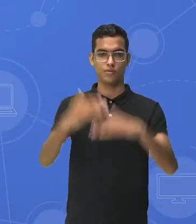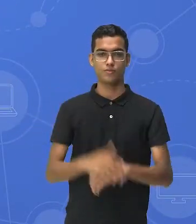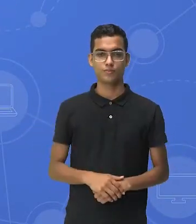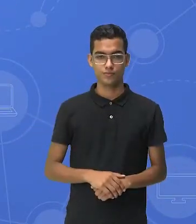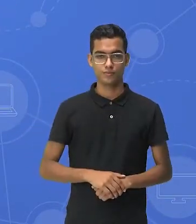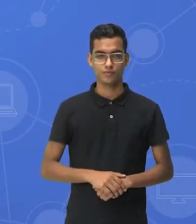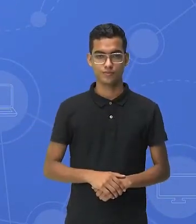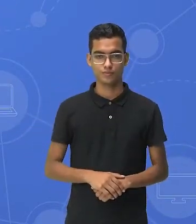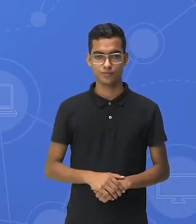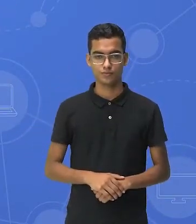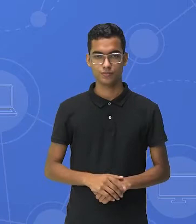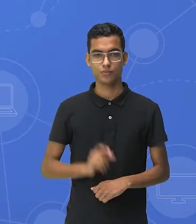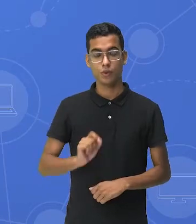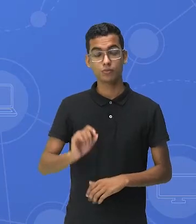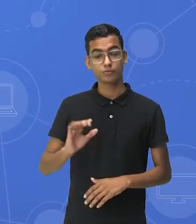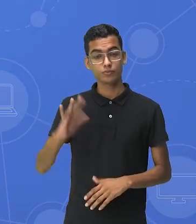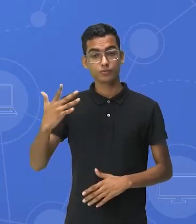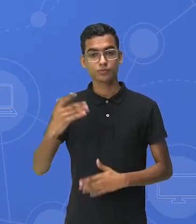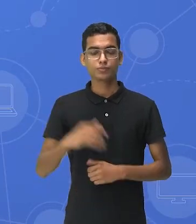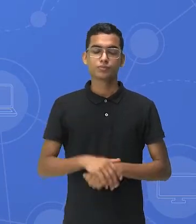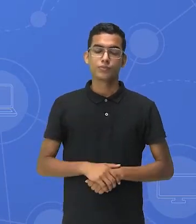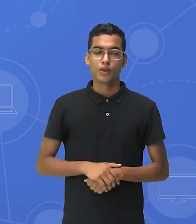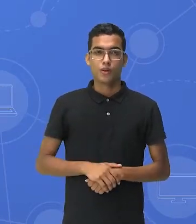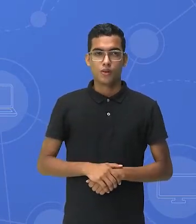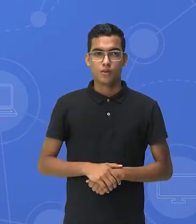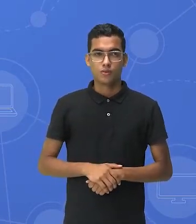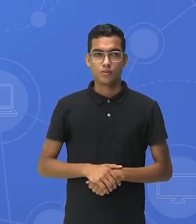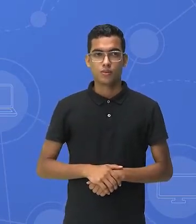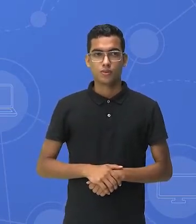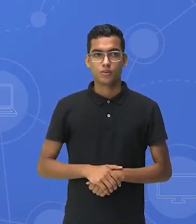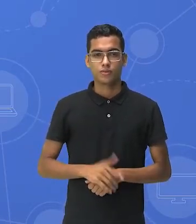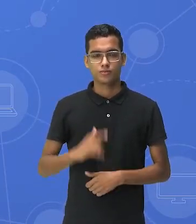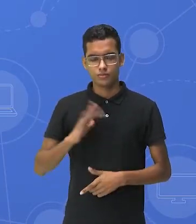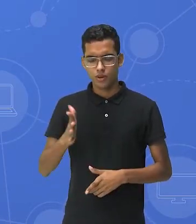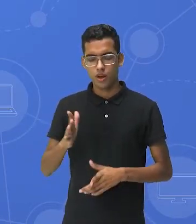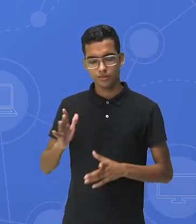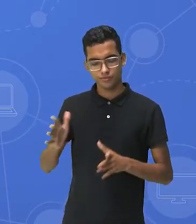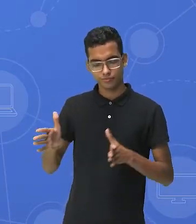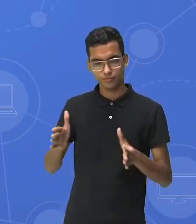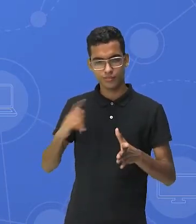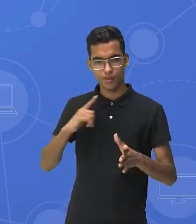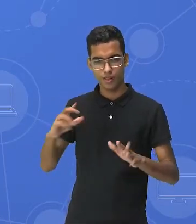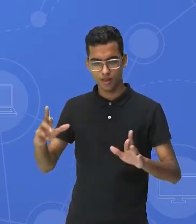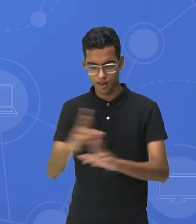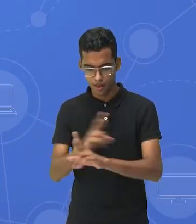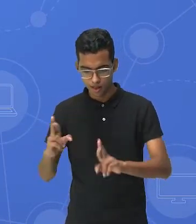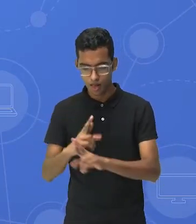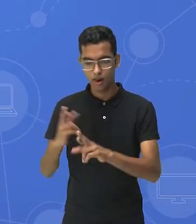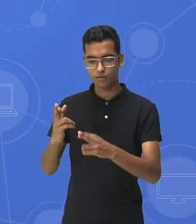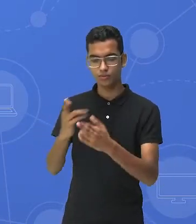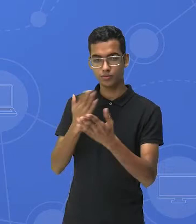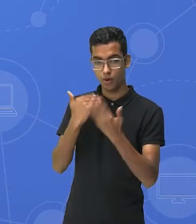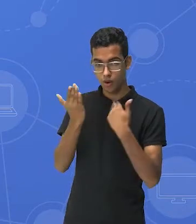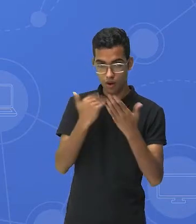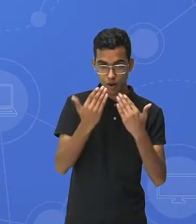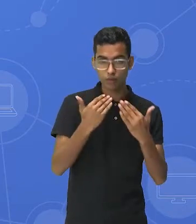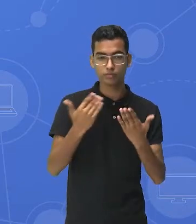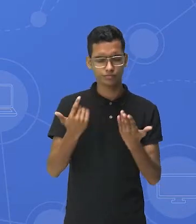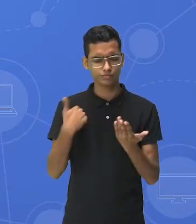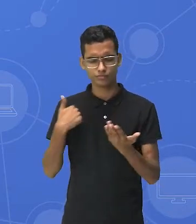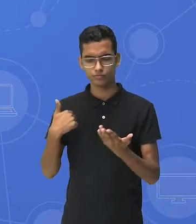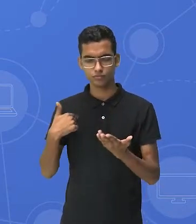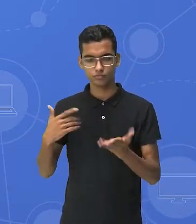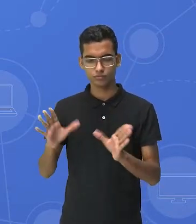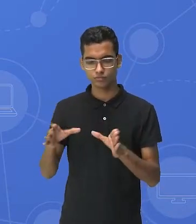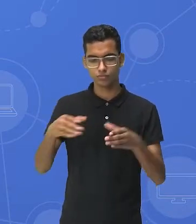ó, o que acontece? Aí eles começaram a se relacionar, a conversar com os torcedores, tanto